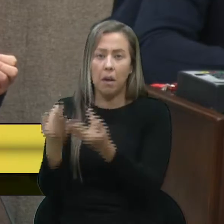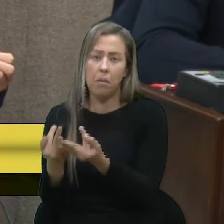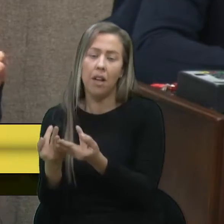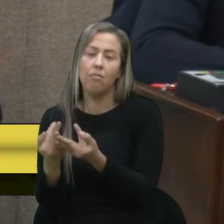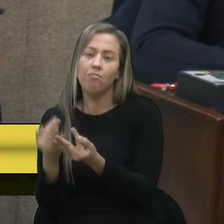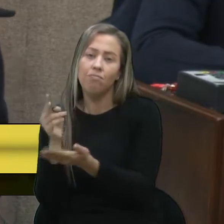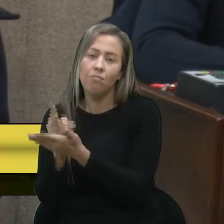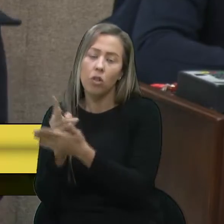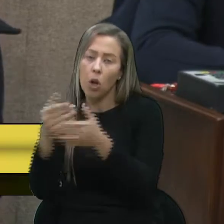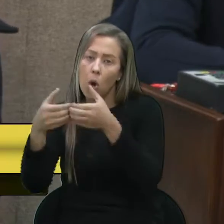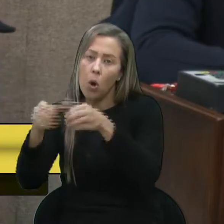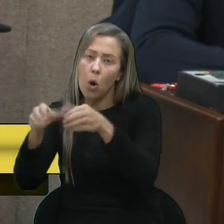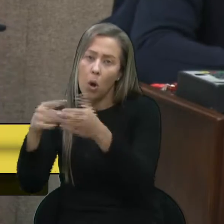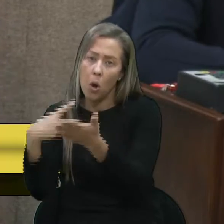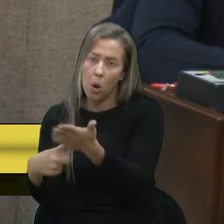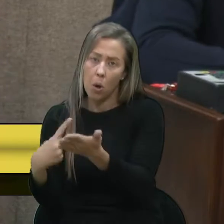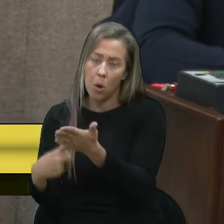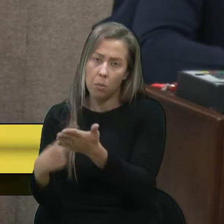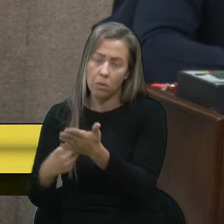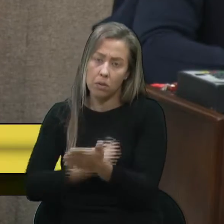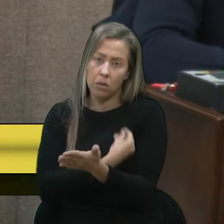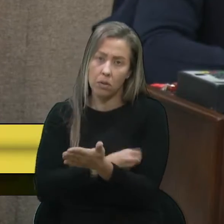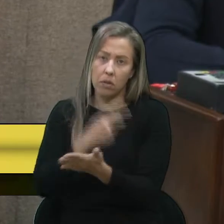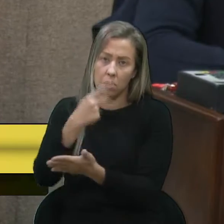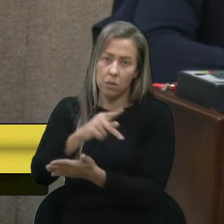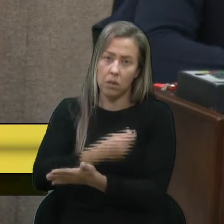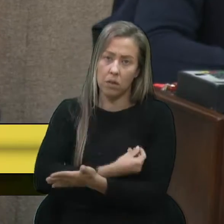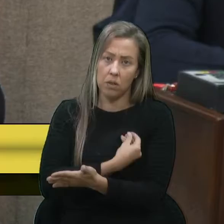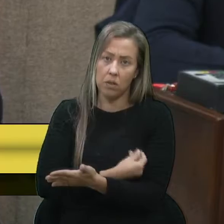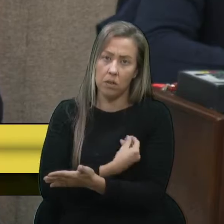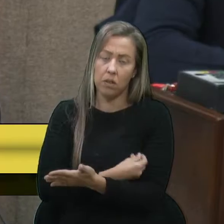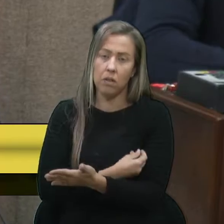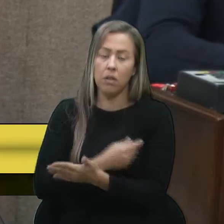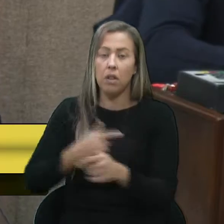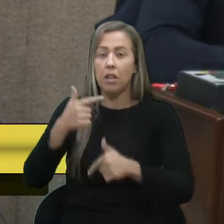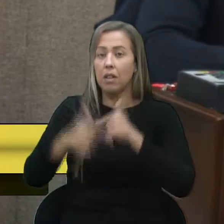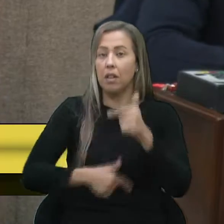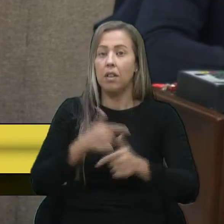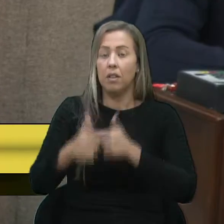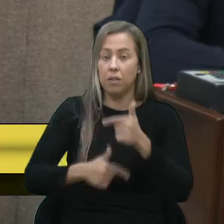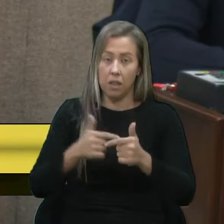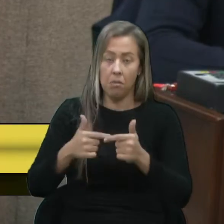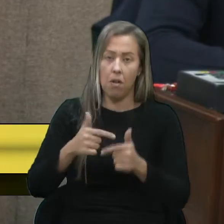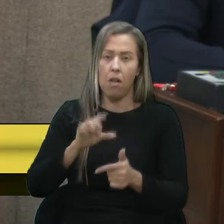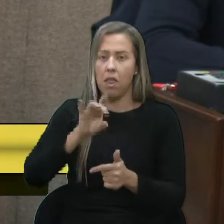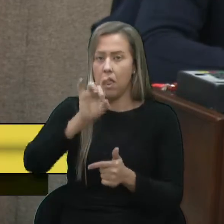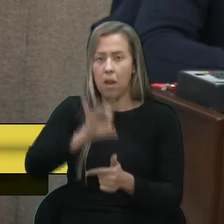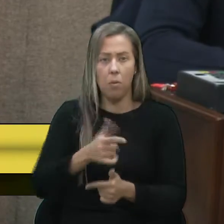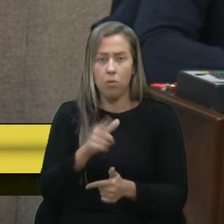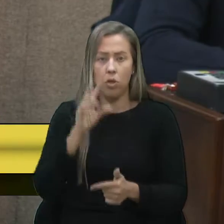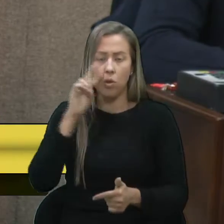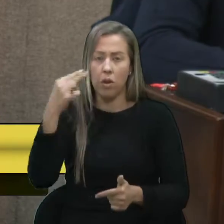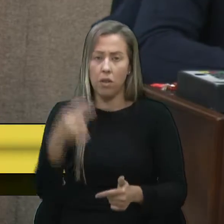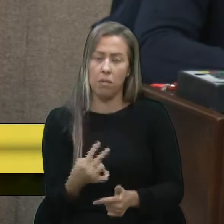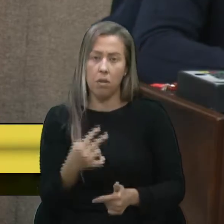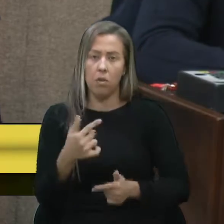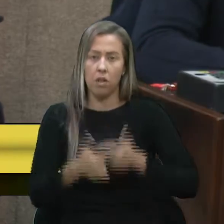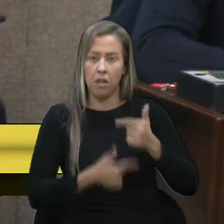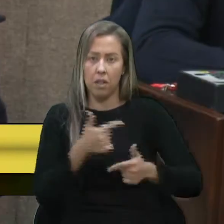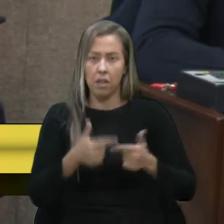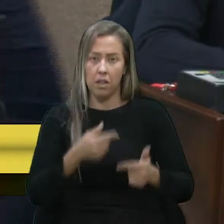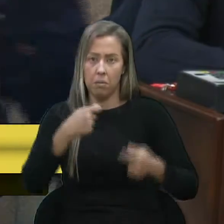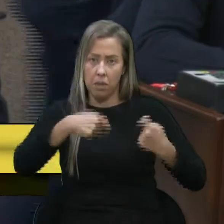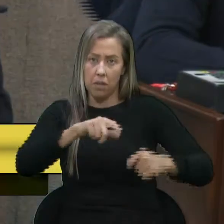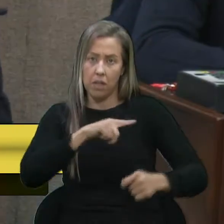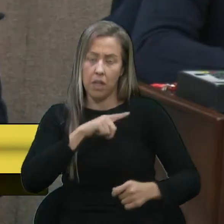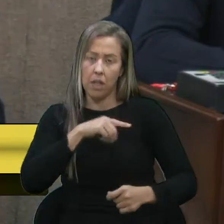lado, seus compromissos, sua vida, por um trabalho que a eles não era recompensado da forma com que